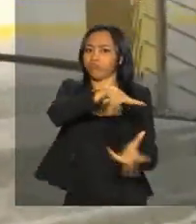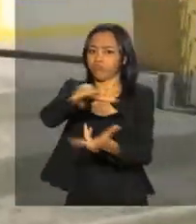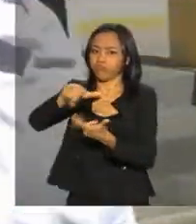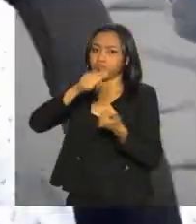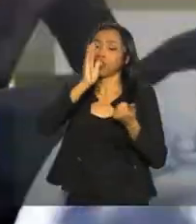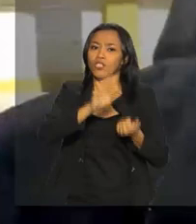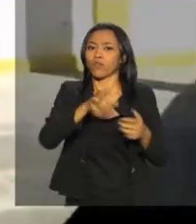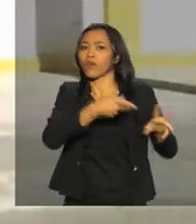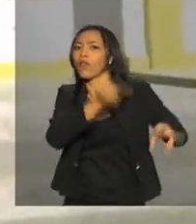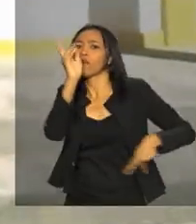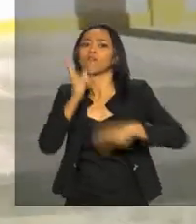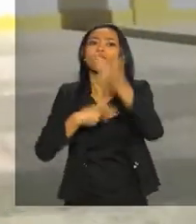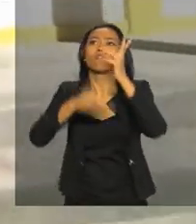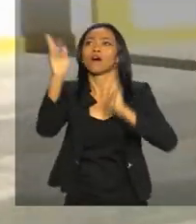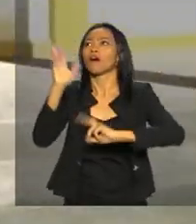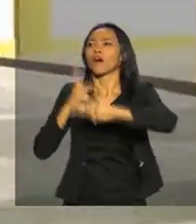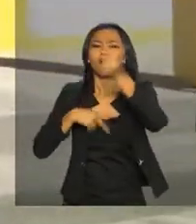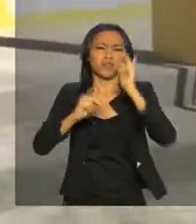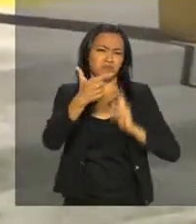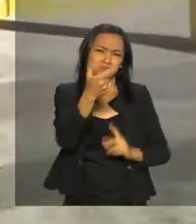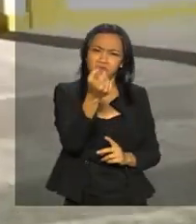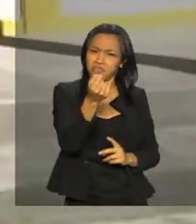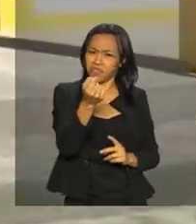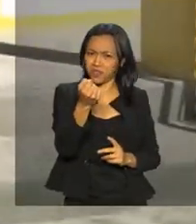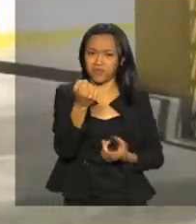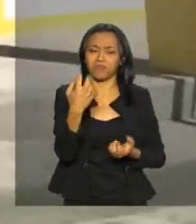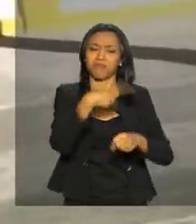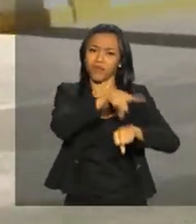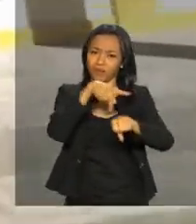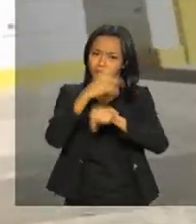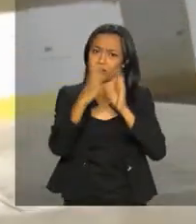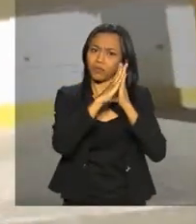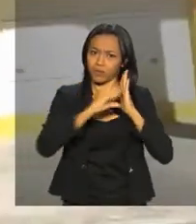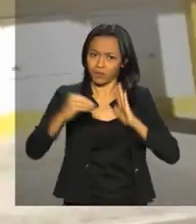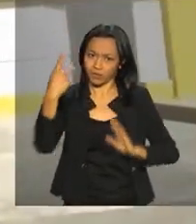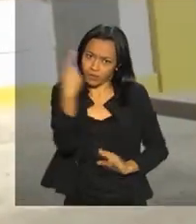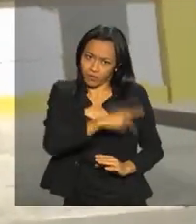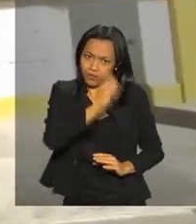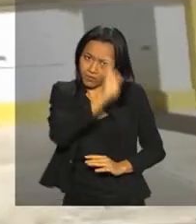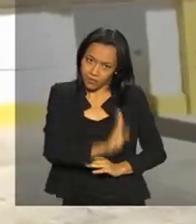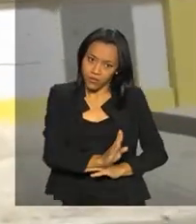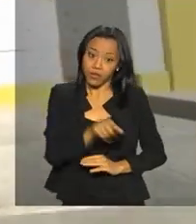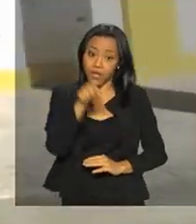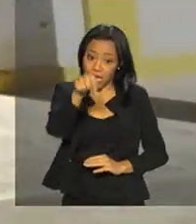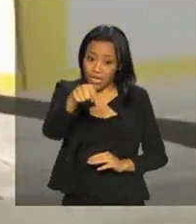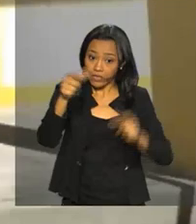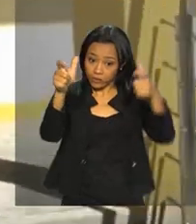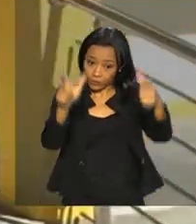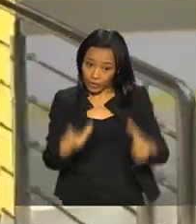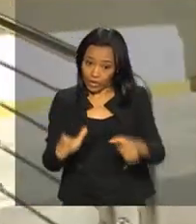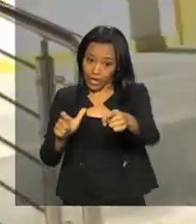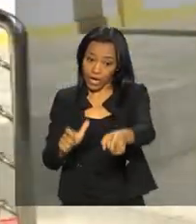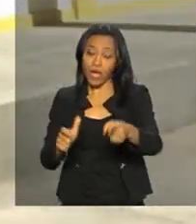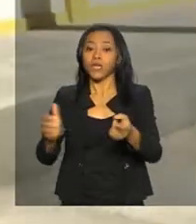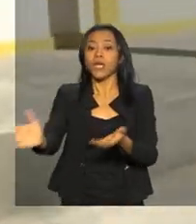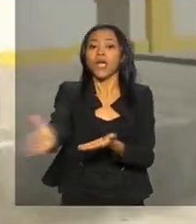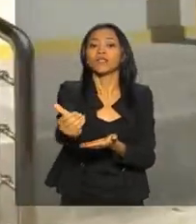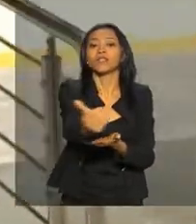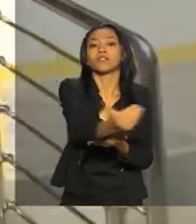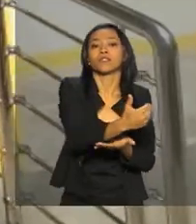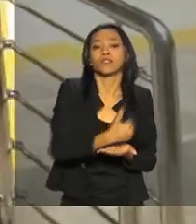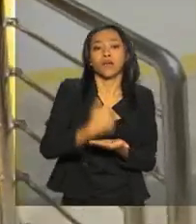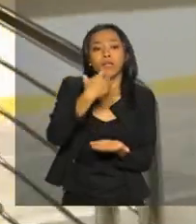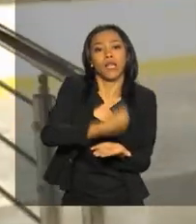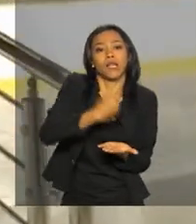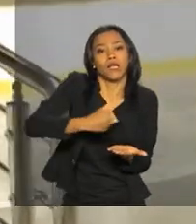levado para mais de 20 países. O banco aqui de Maputo, ele já está coletando leite das doadoras e em breve